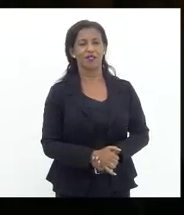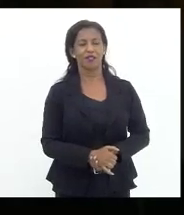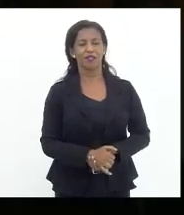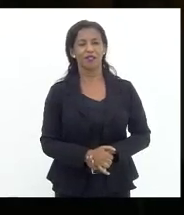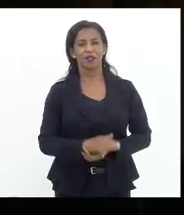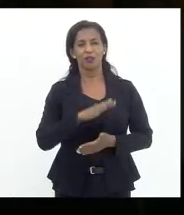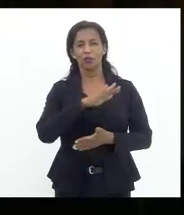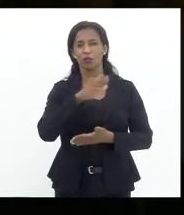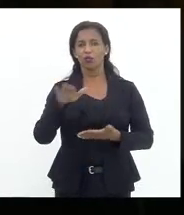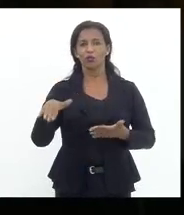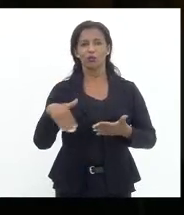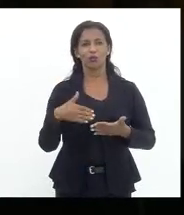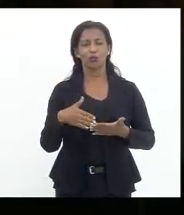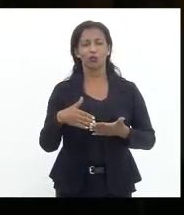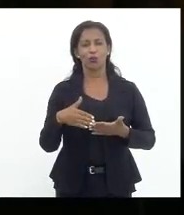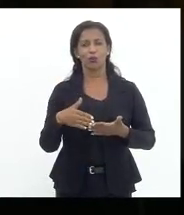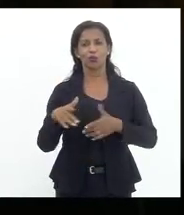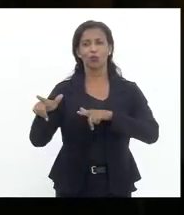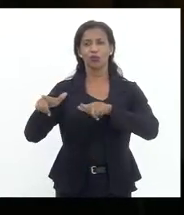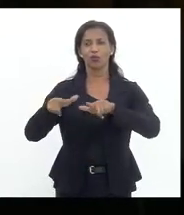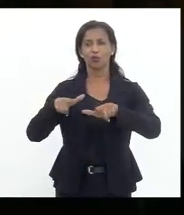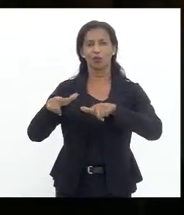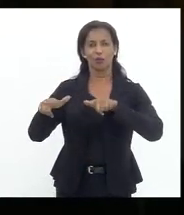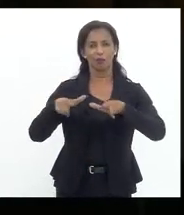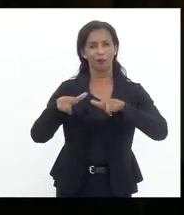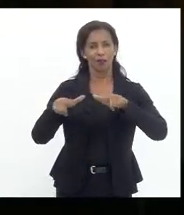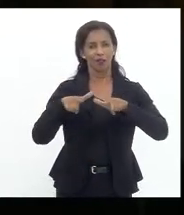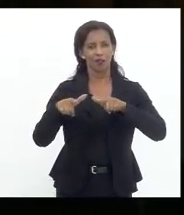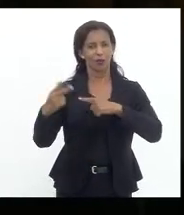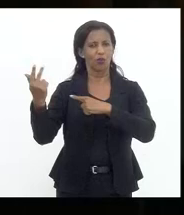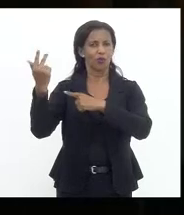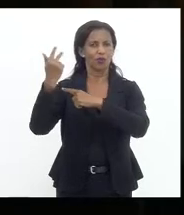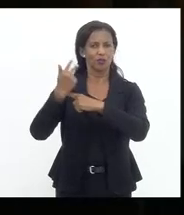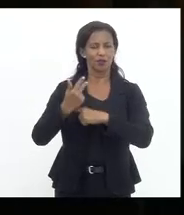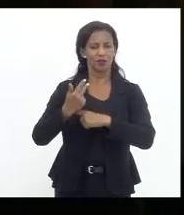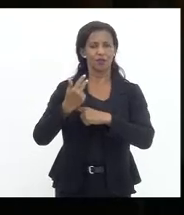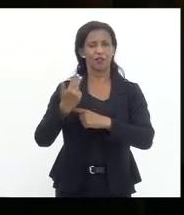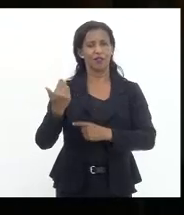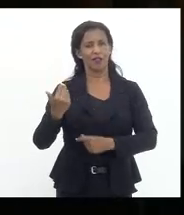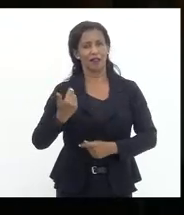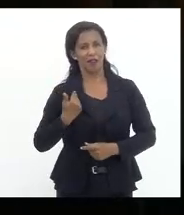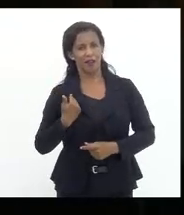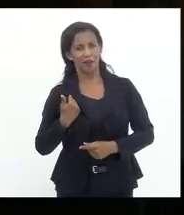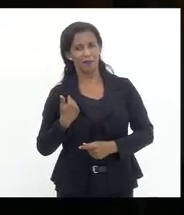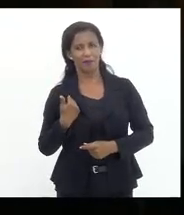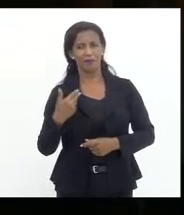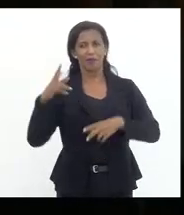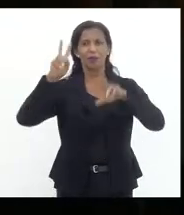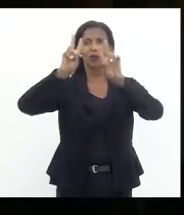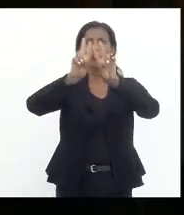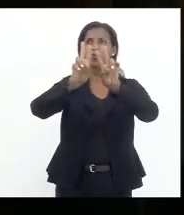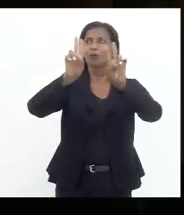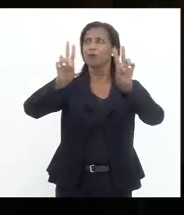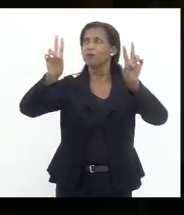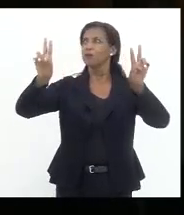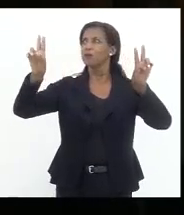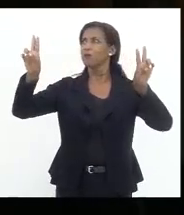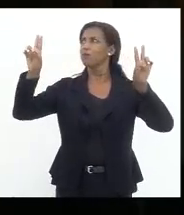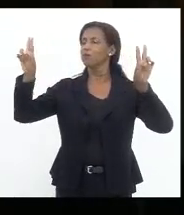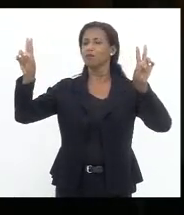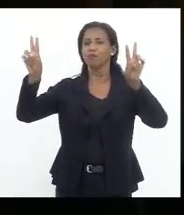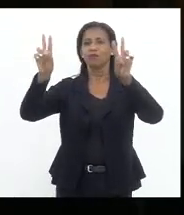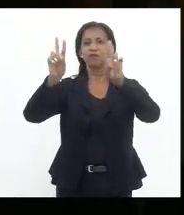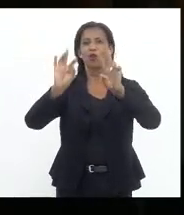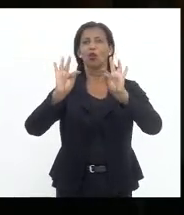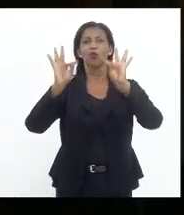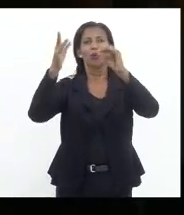presentes, funcionários, imprensa, companheiros e companheiras que ocupam as dependências da galeria,